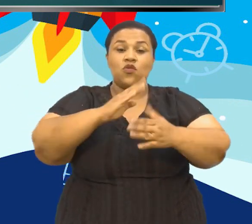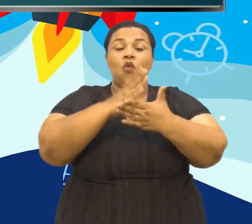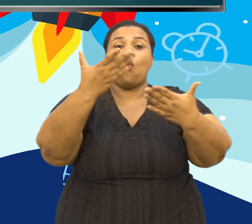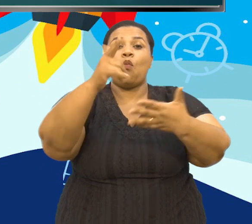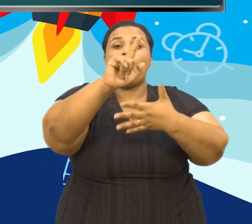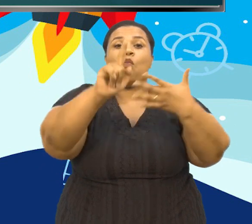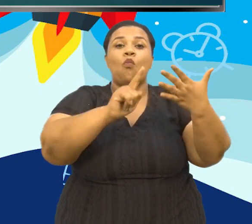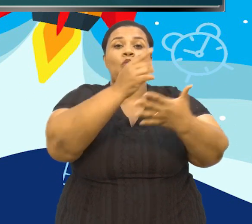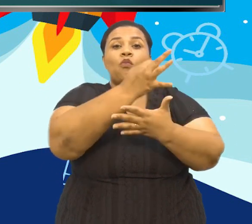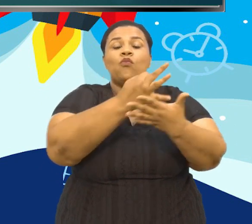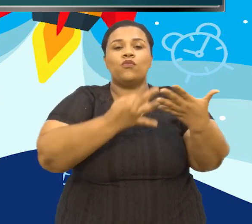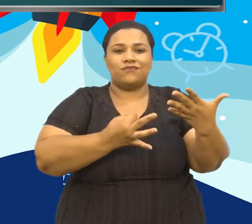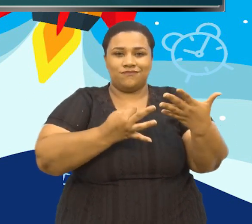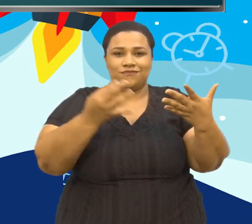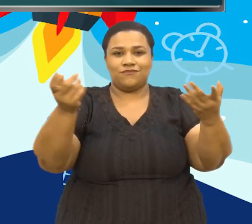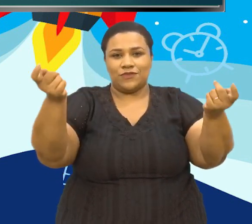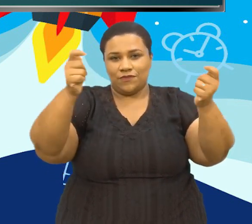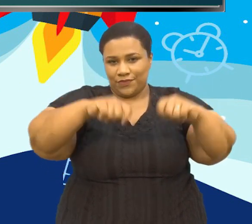qual gênero ele irá